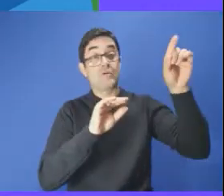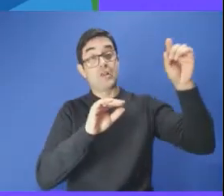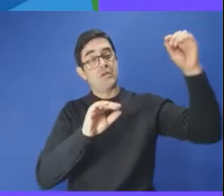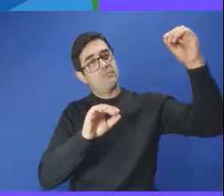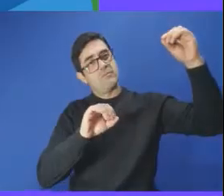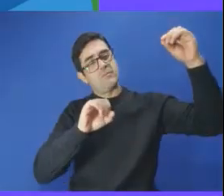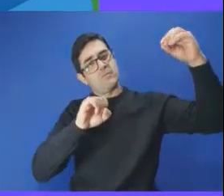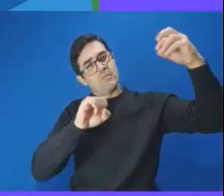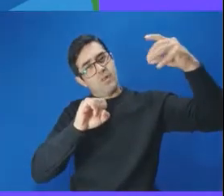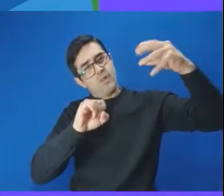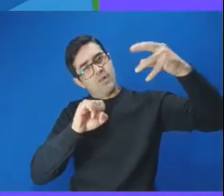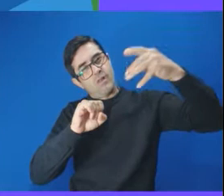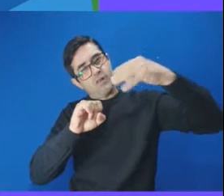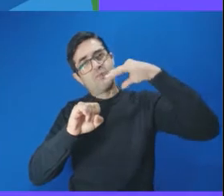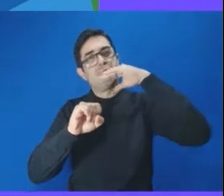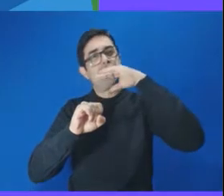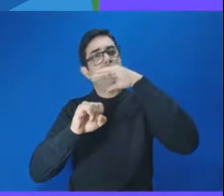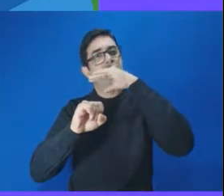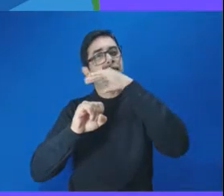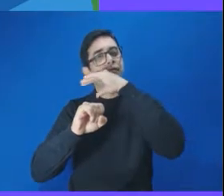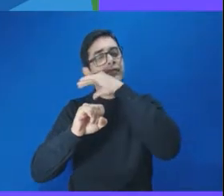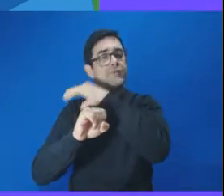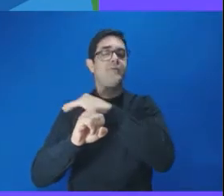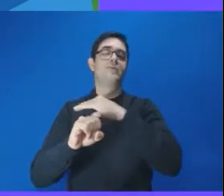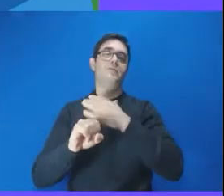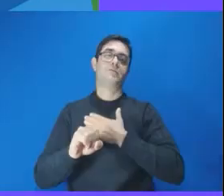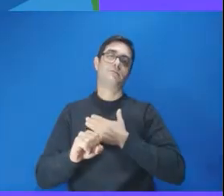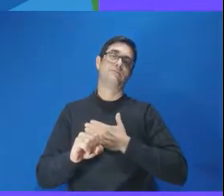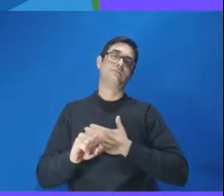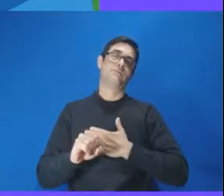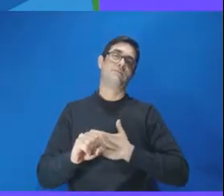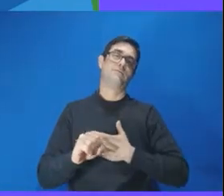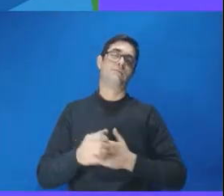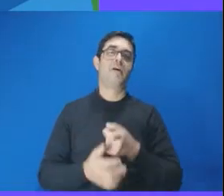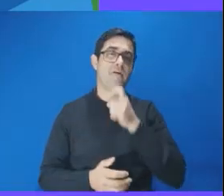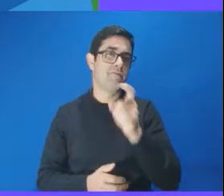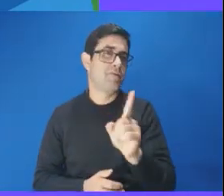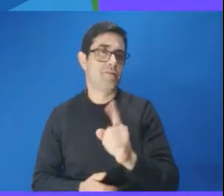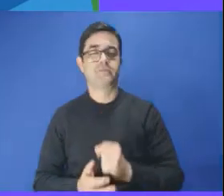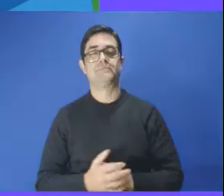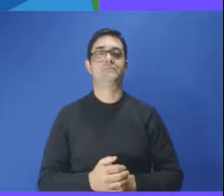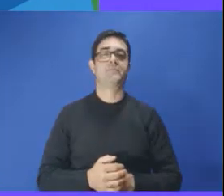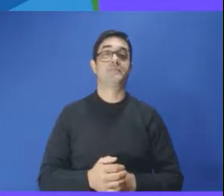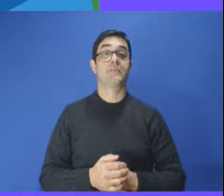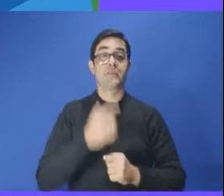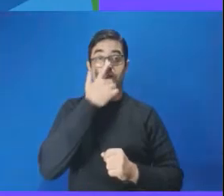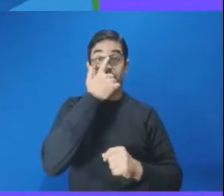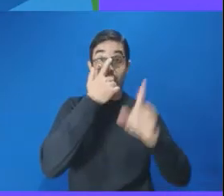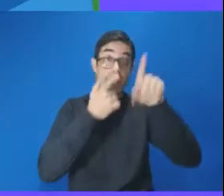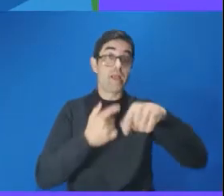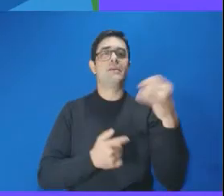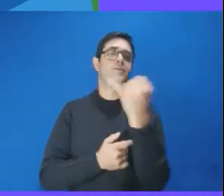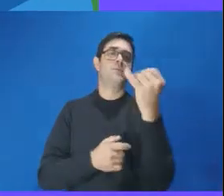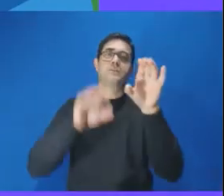de volta para a atmosfera e fazem com que a noite não seja tão fria. Então o efeito estufa ele é importante para a vida, porque a gente vai ter